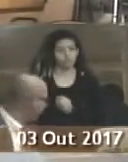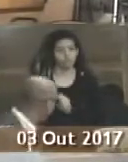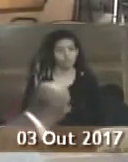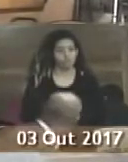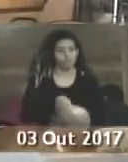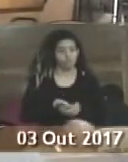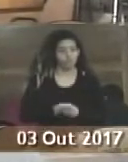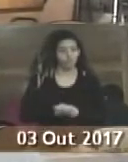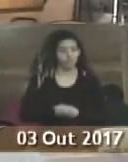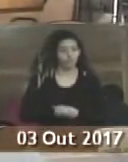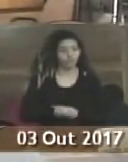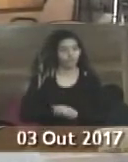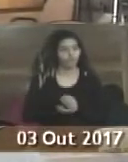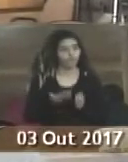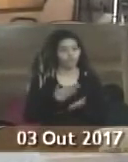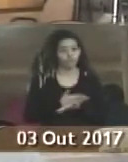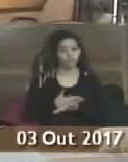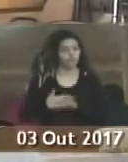Então,